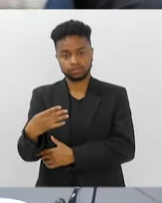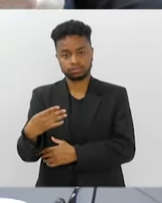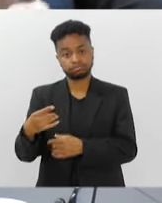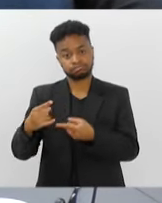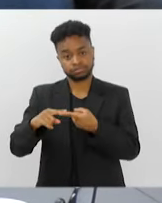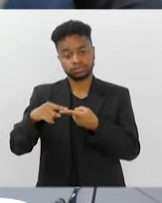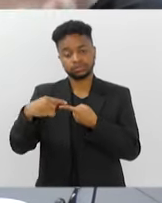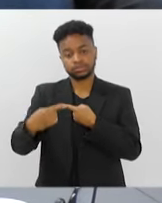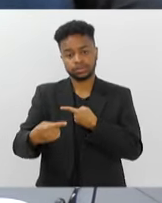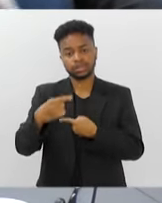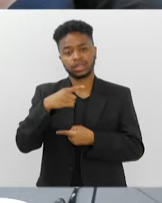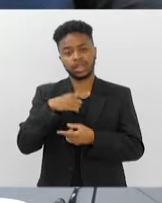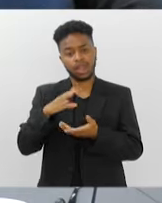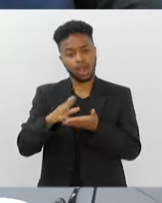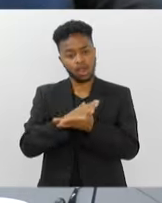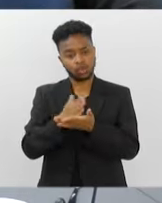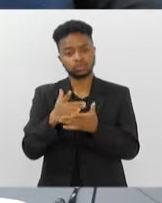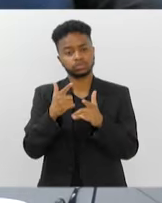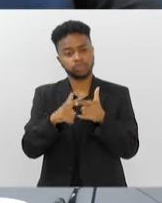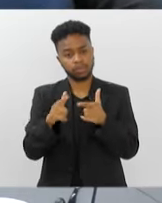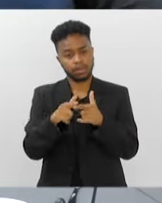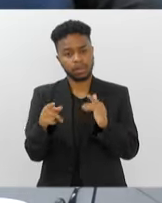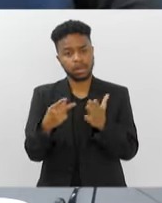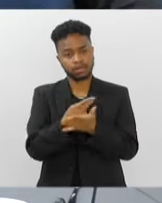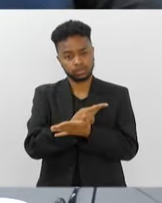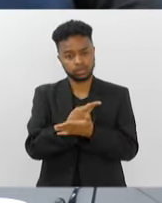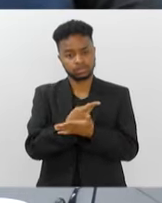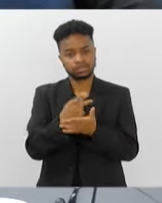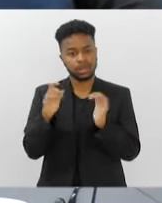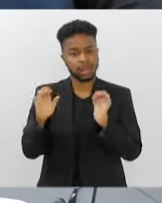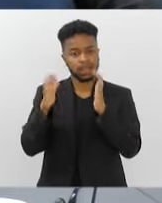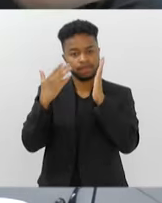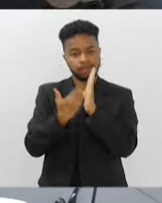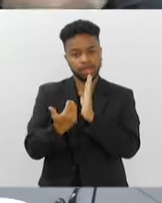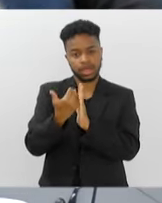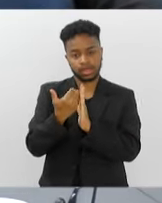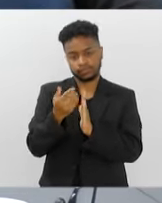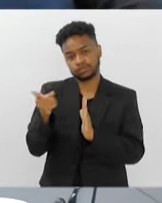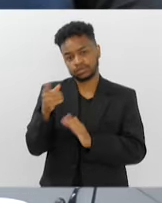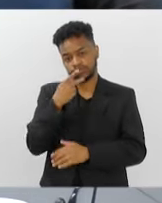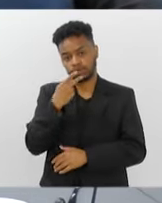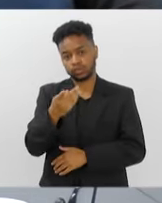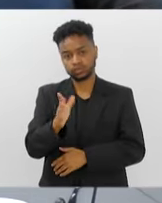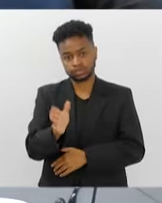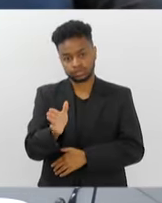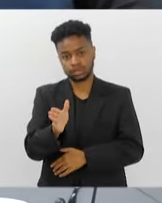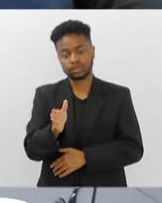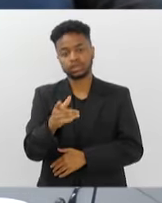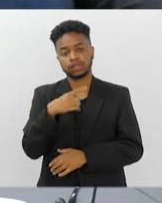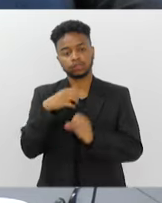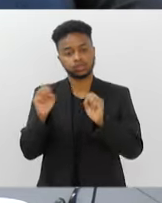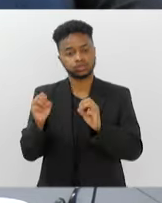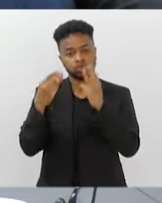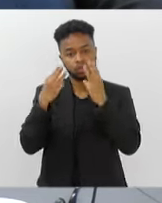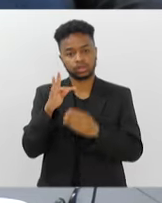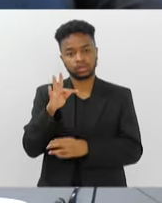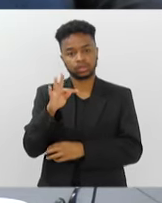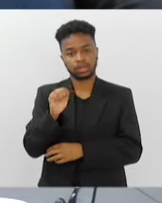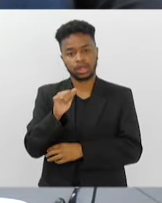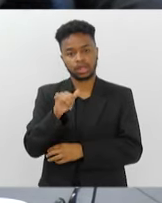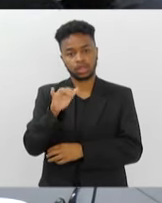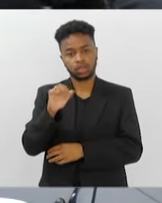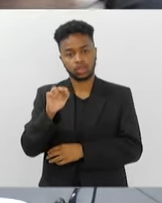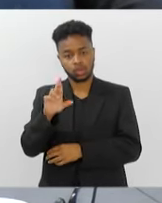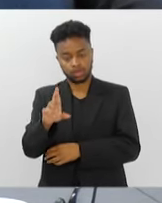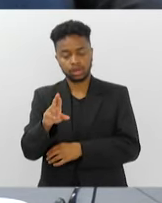algumas lamentáveis tragédias em alguns grandes eventos dentro do Estado como o senhor citou né o show da Taylor Swift